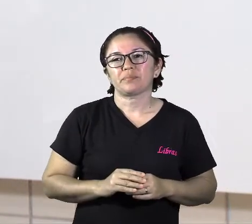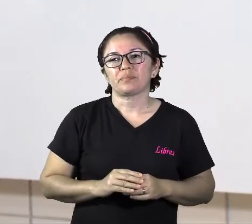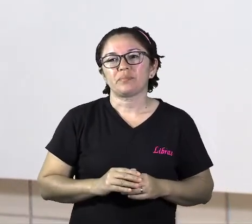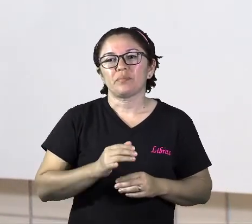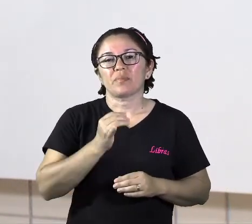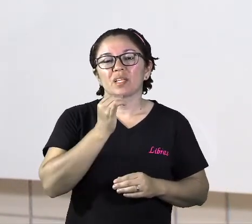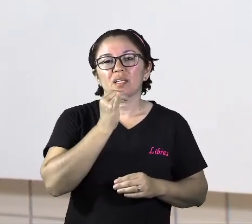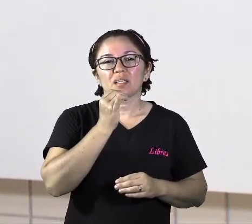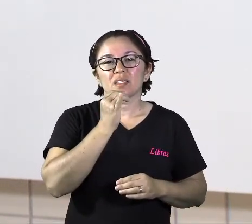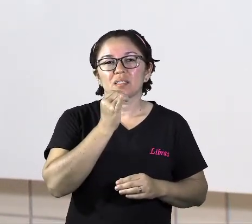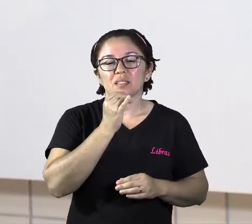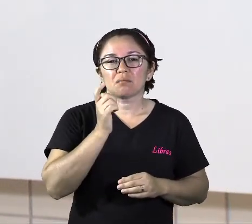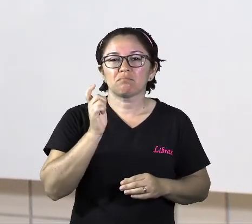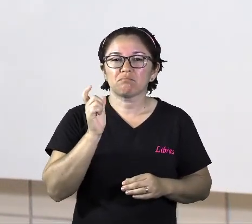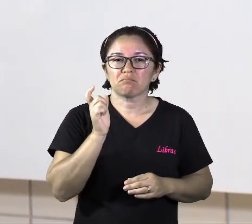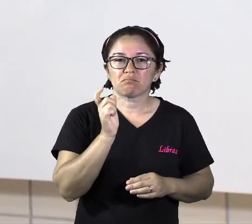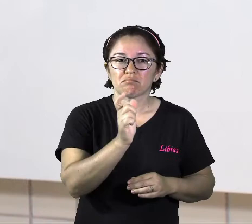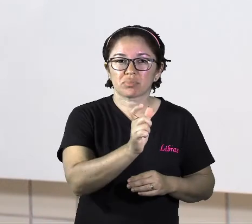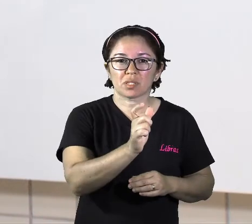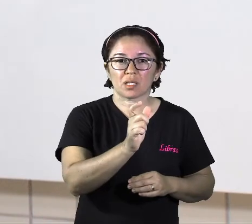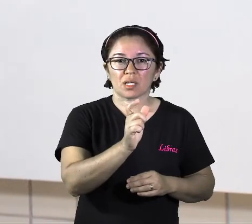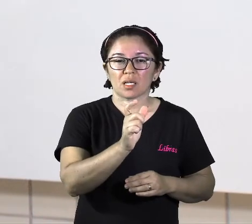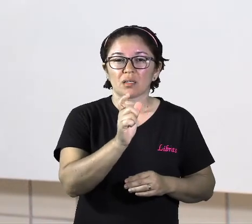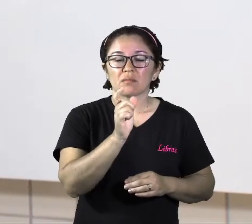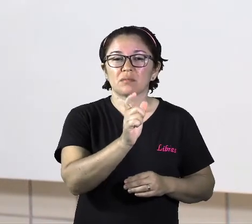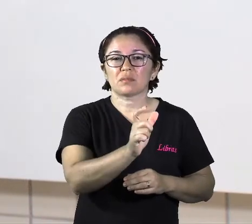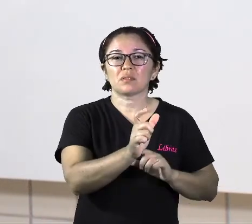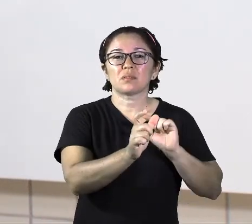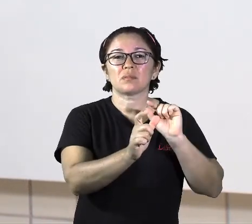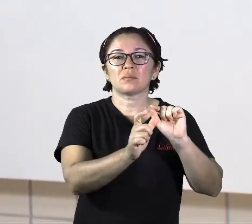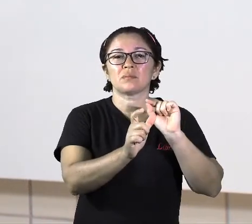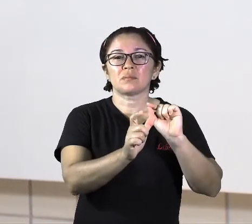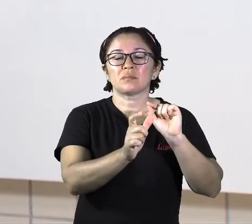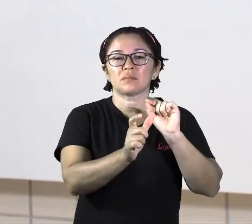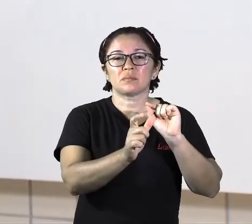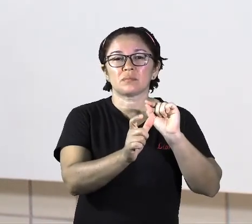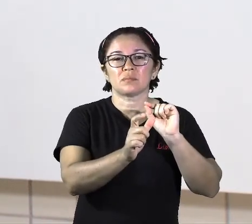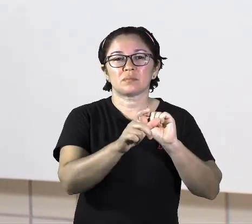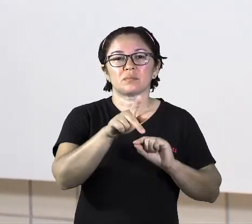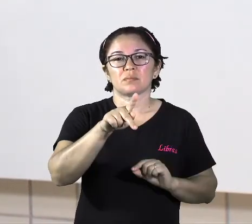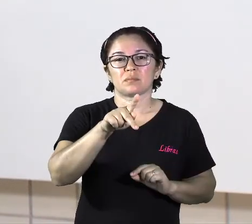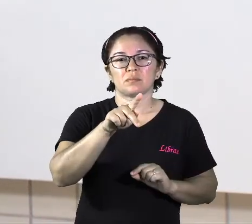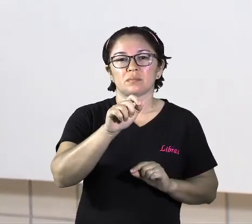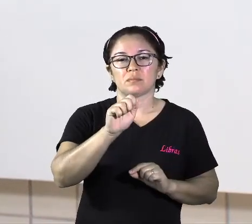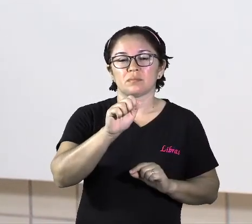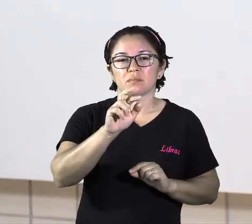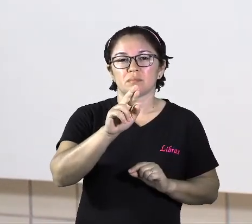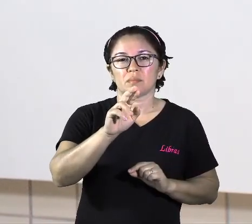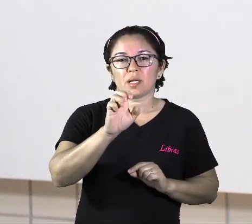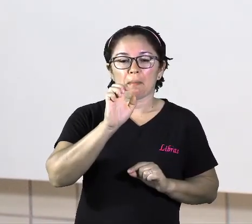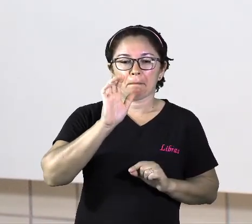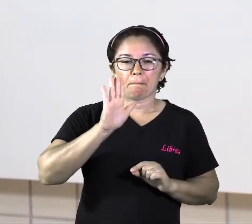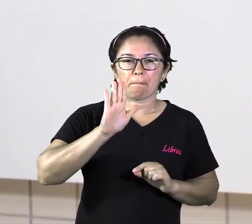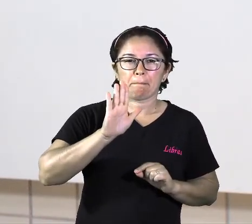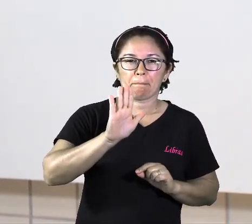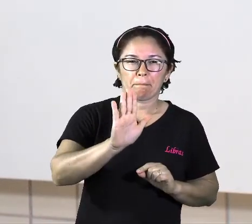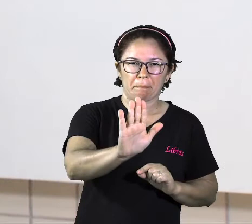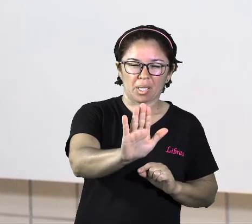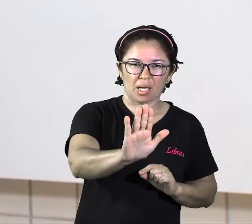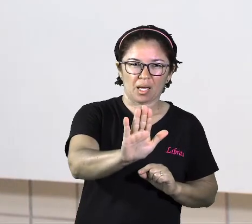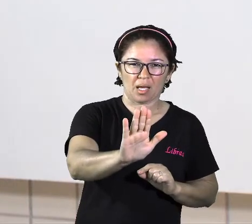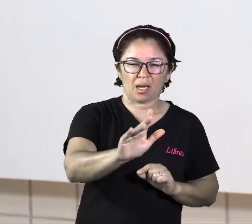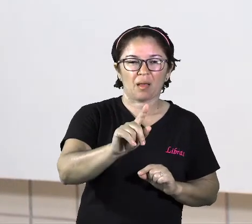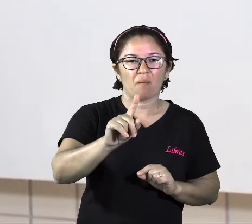palavra destacada encontra-se flexionada no modo que? Pare. Imperativo negativo,